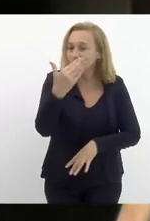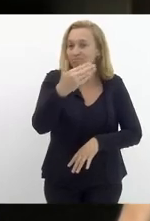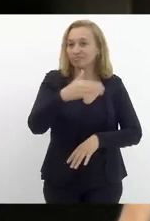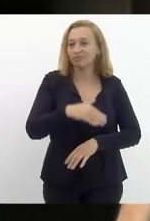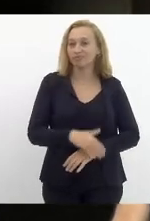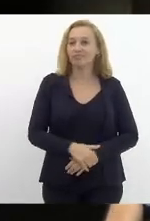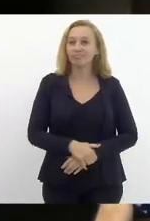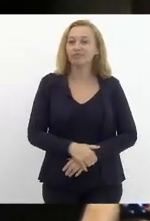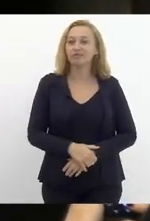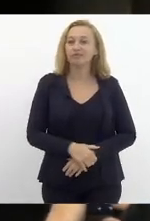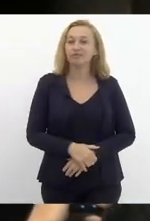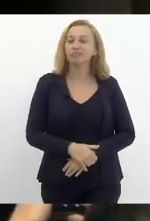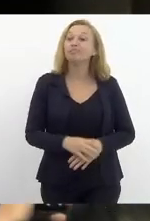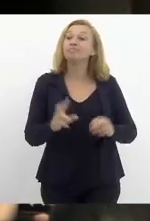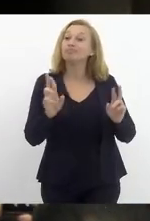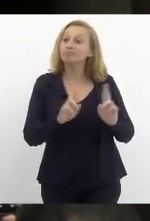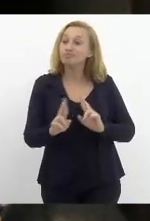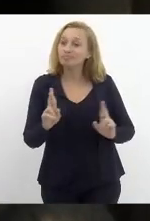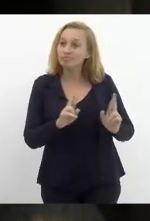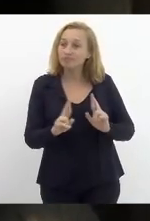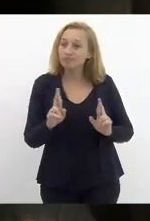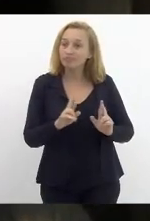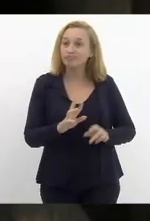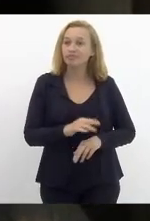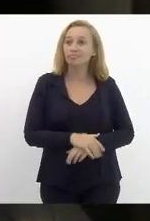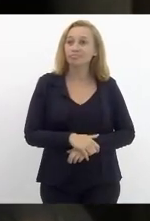Tá? Com relação...